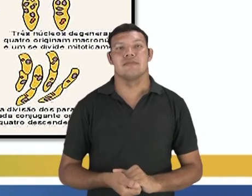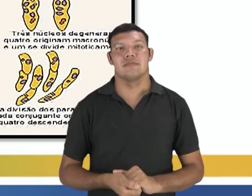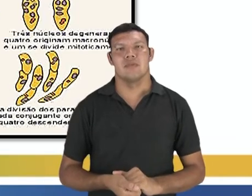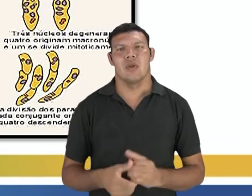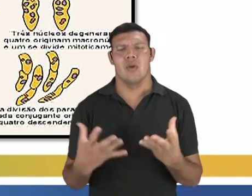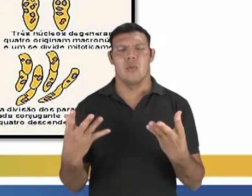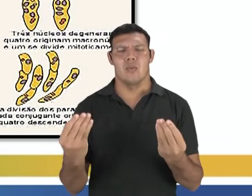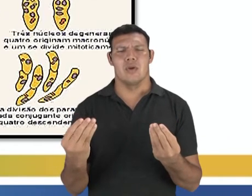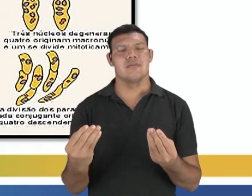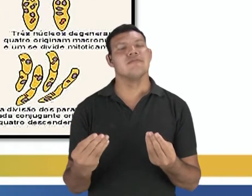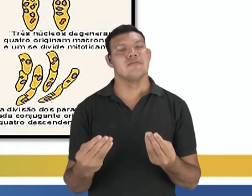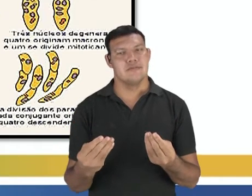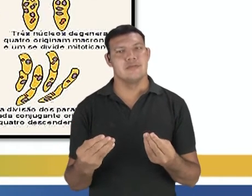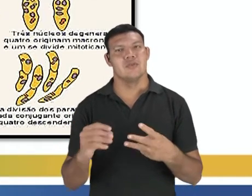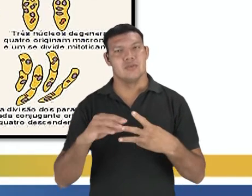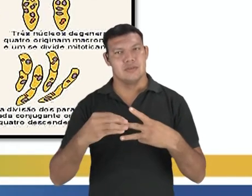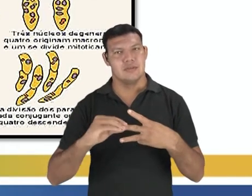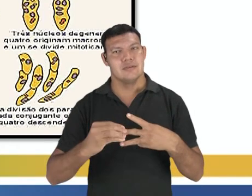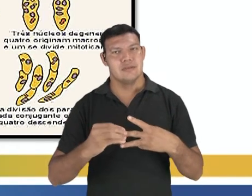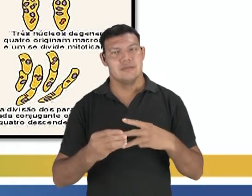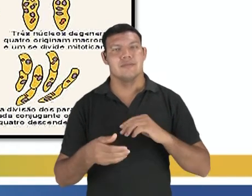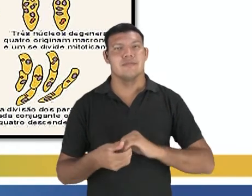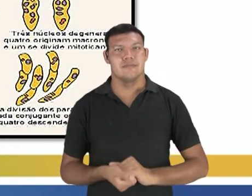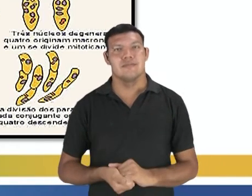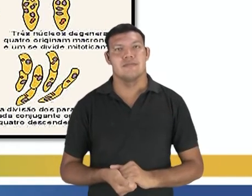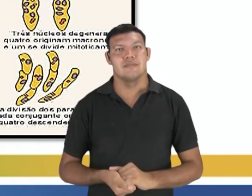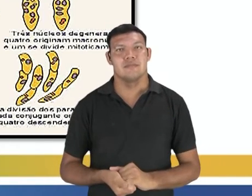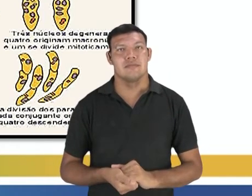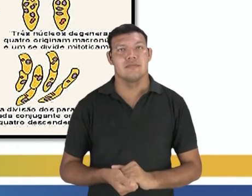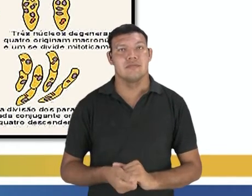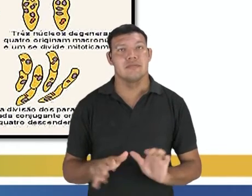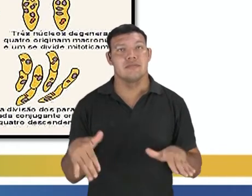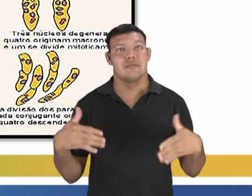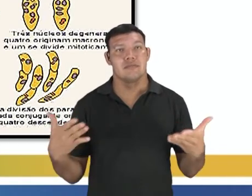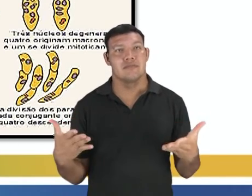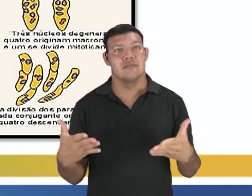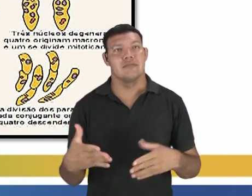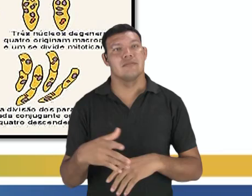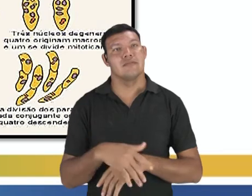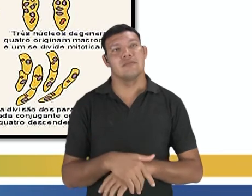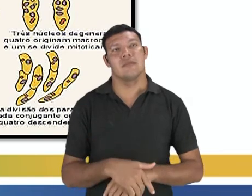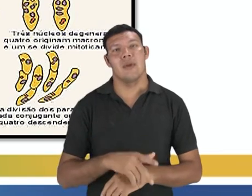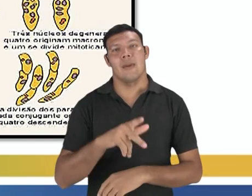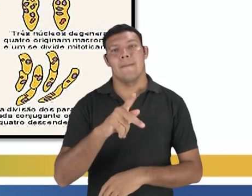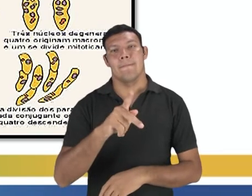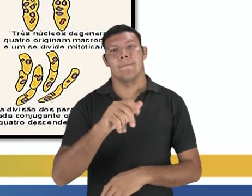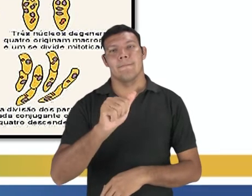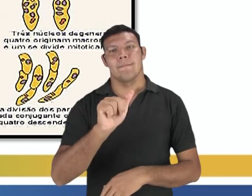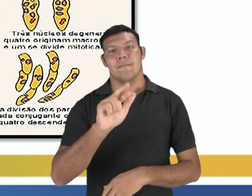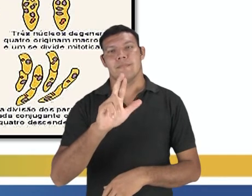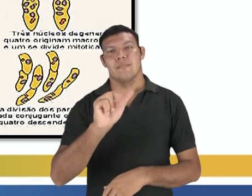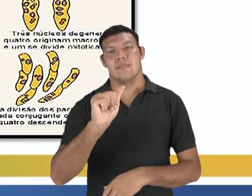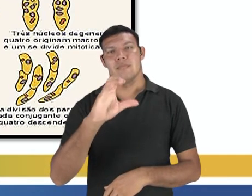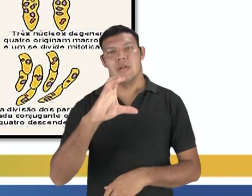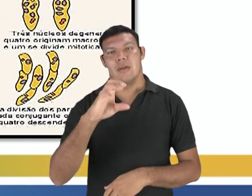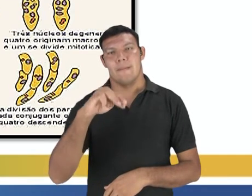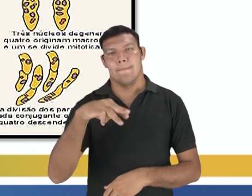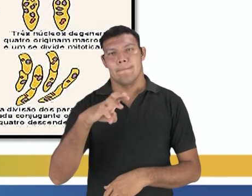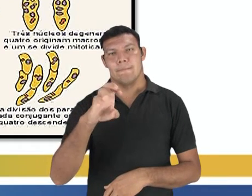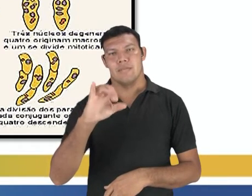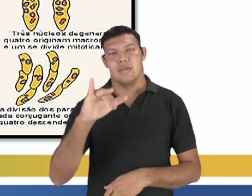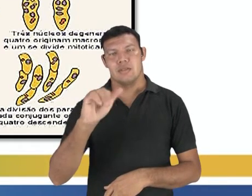formando muitos núcleos que vão formar células pequenas. E os paramécios, eles vão ter a capacidade de realizar